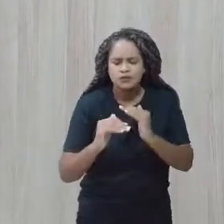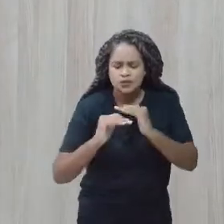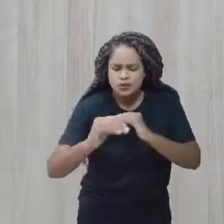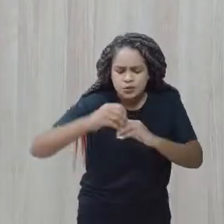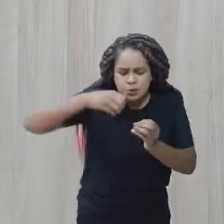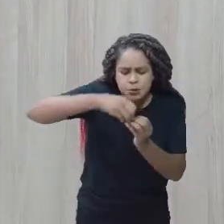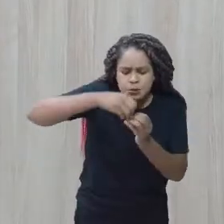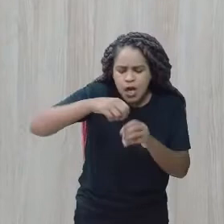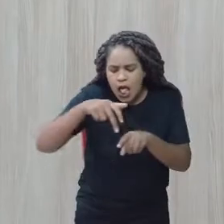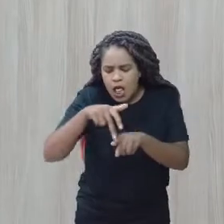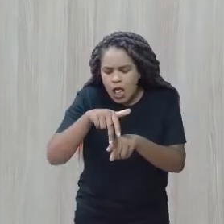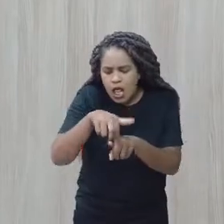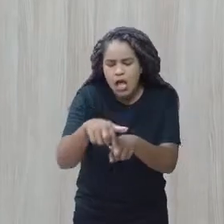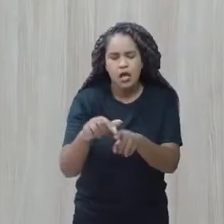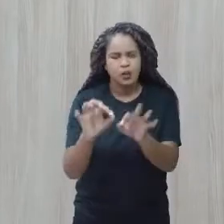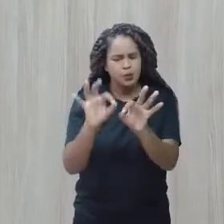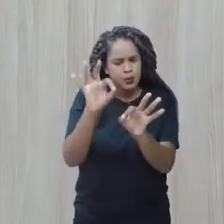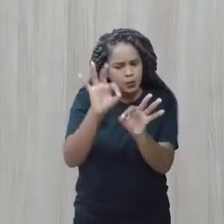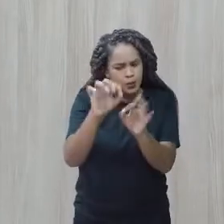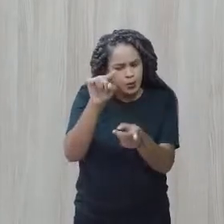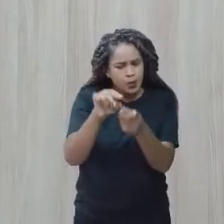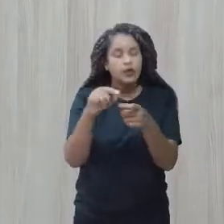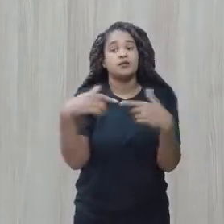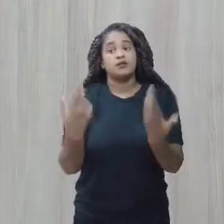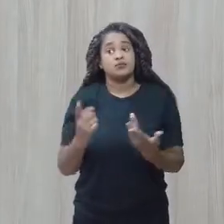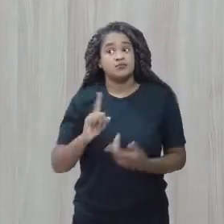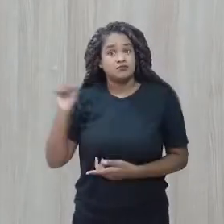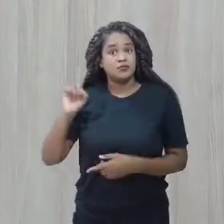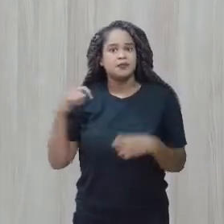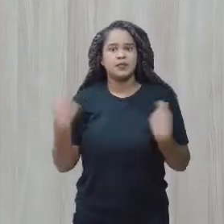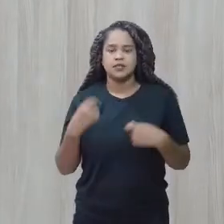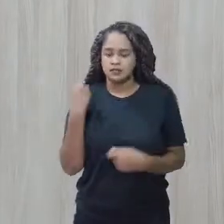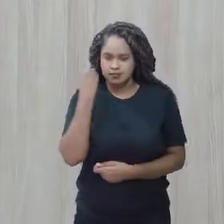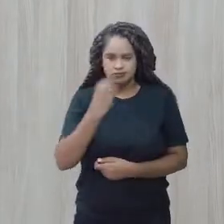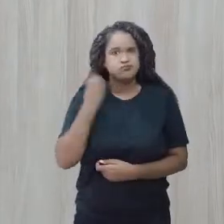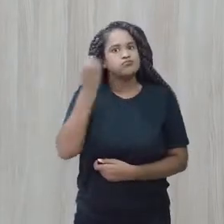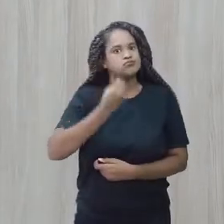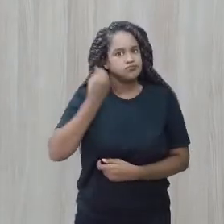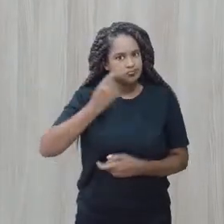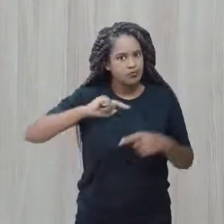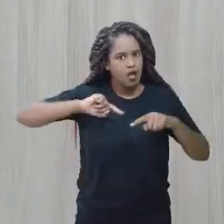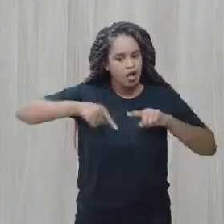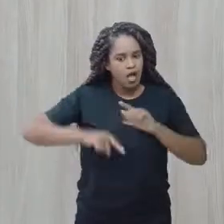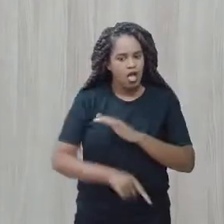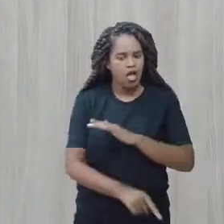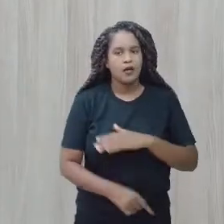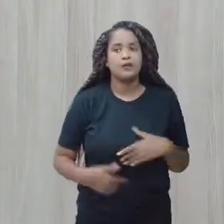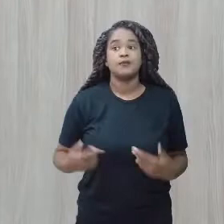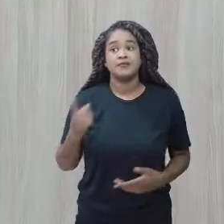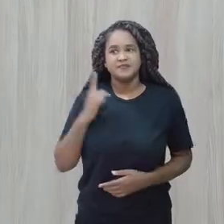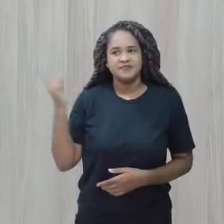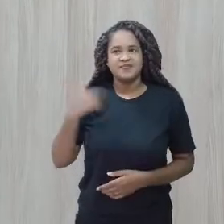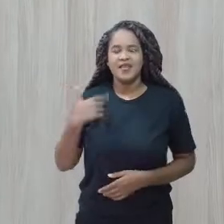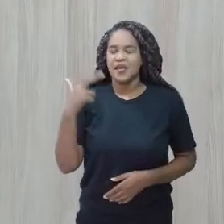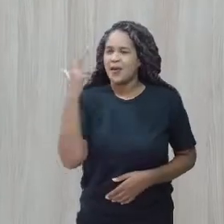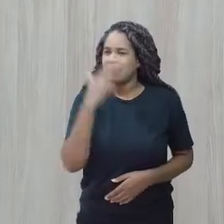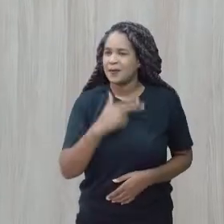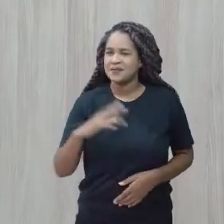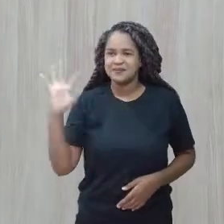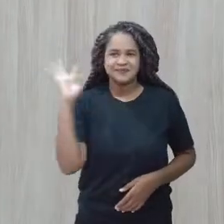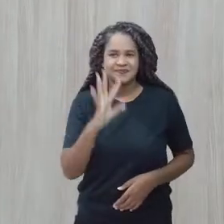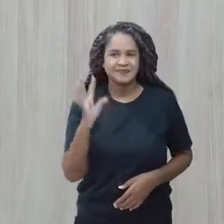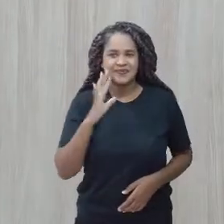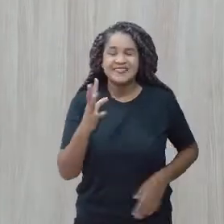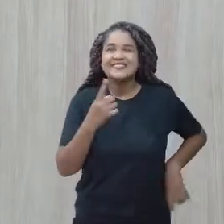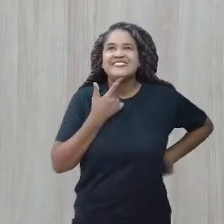chegar aí. Então, você precisa ter uma experiência mais avançada. Vamos embora. Essa aí eu acho massa, eu tenho muita vontade de fazer,